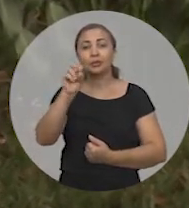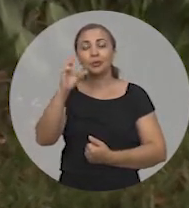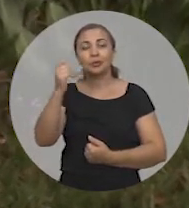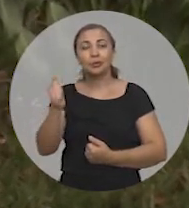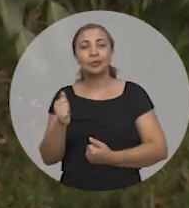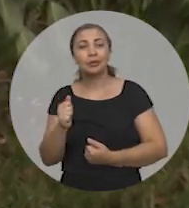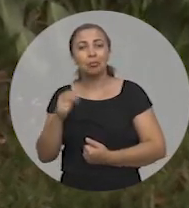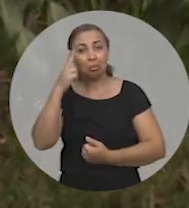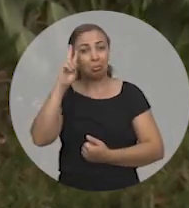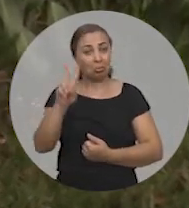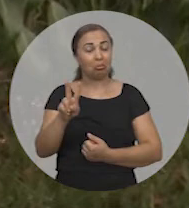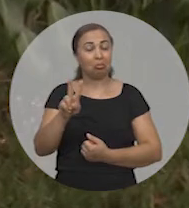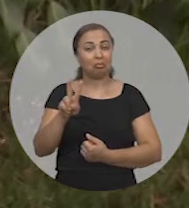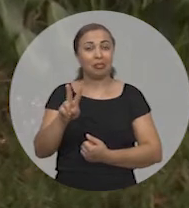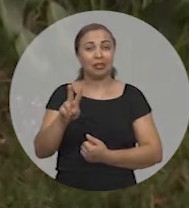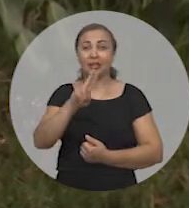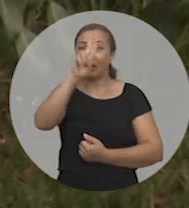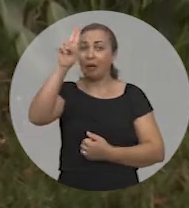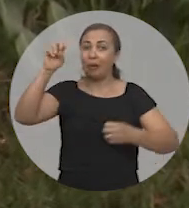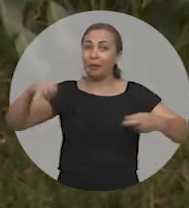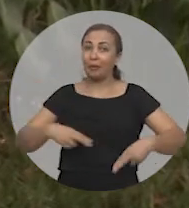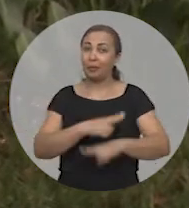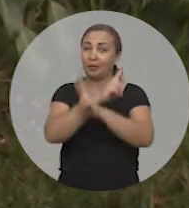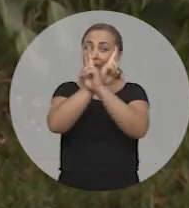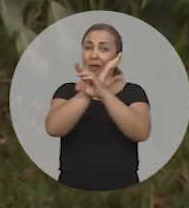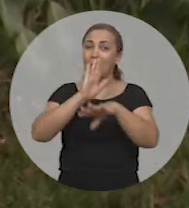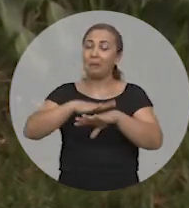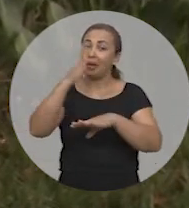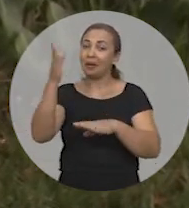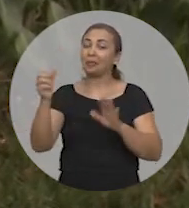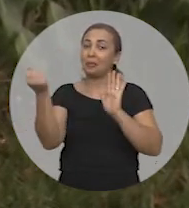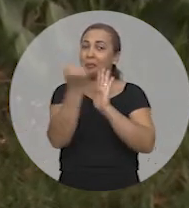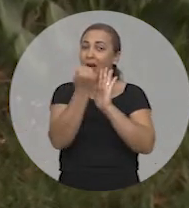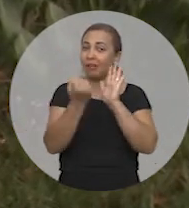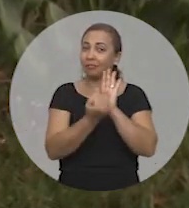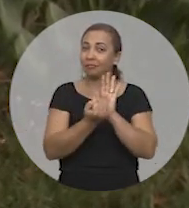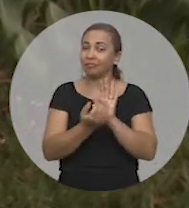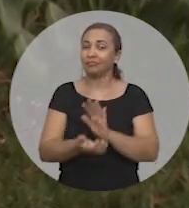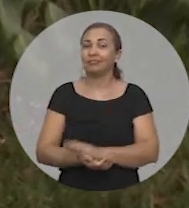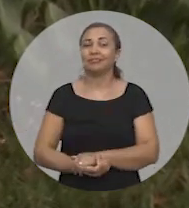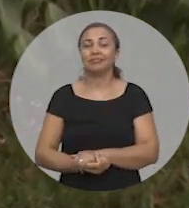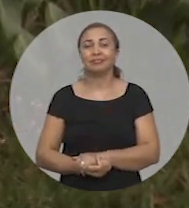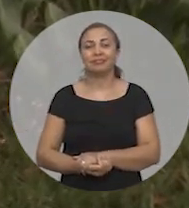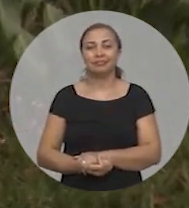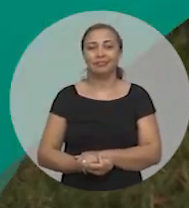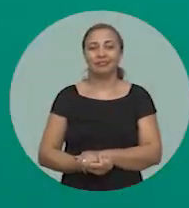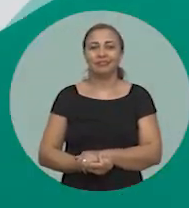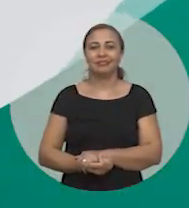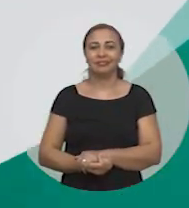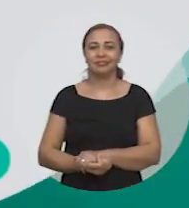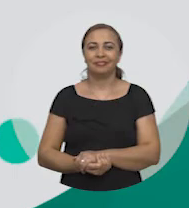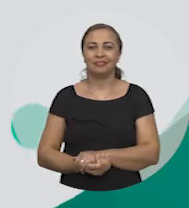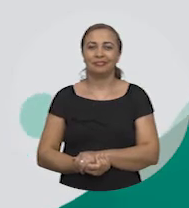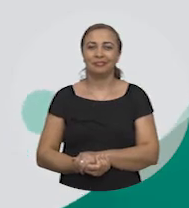o produto deu a Universidade Estadual do Sudoeste da Bahia mais uma patente